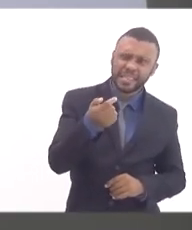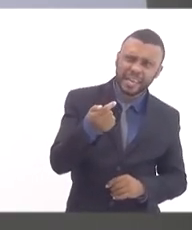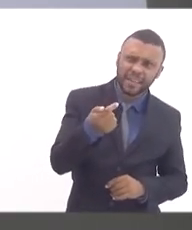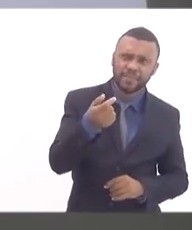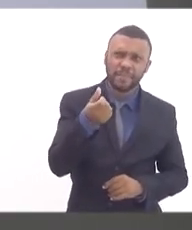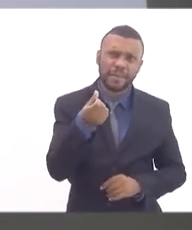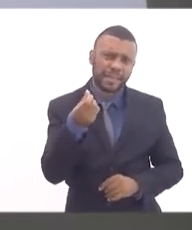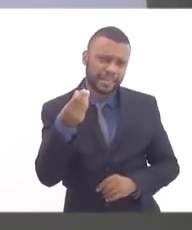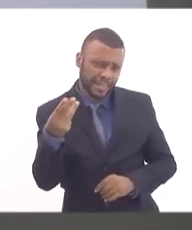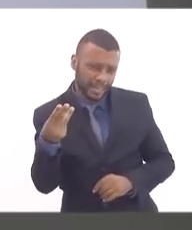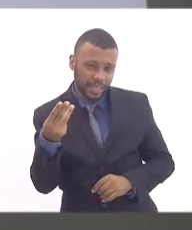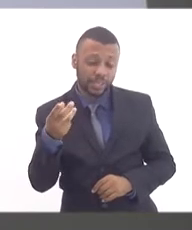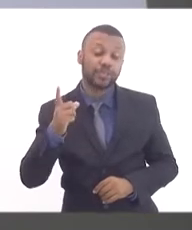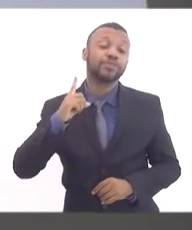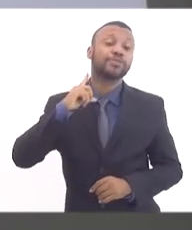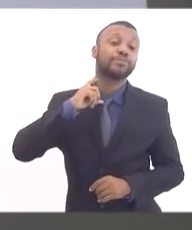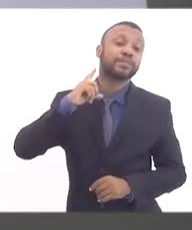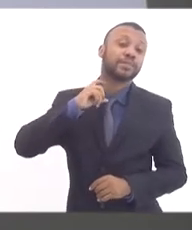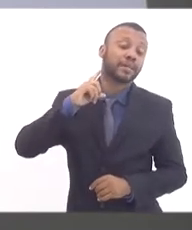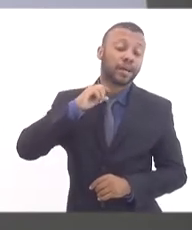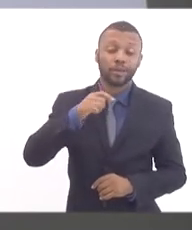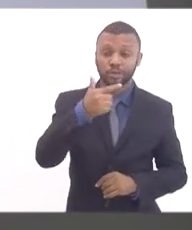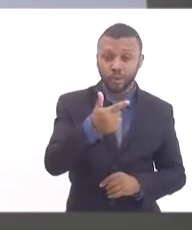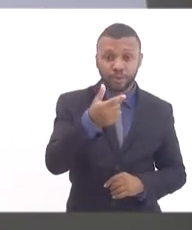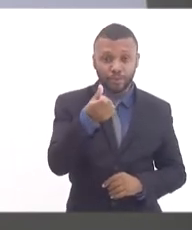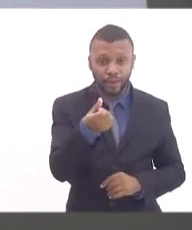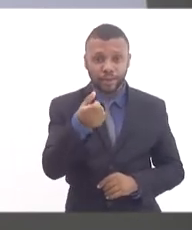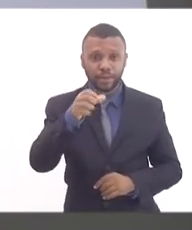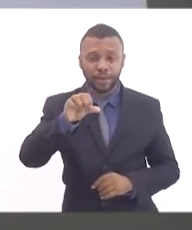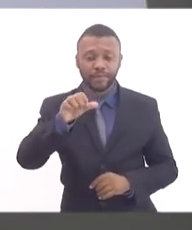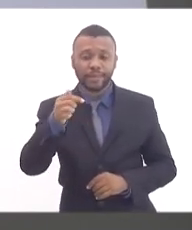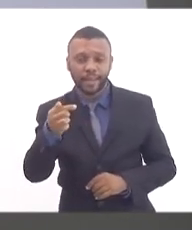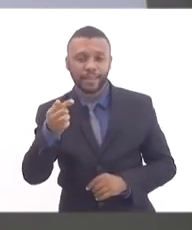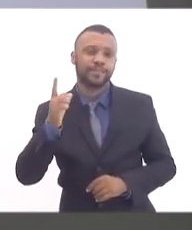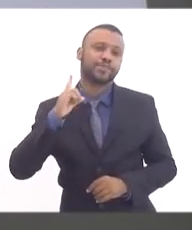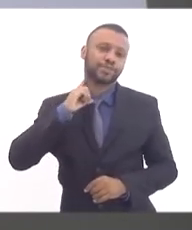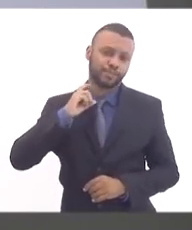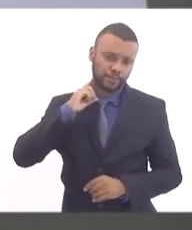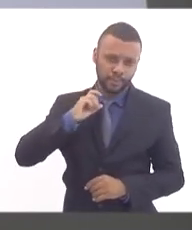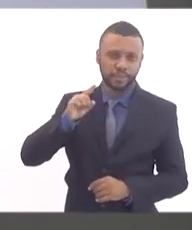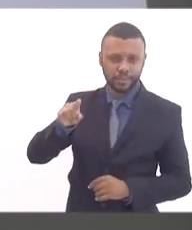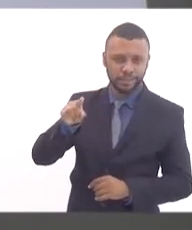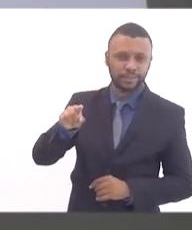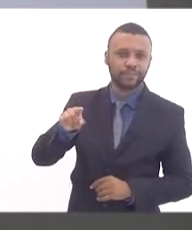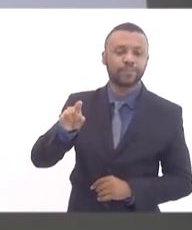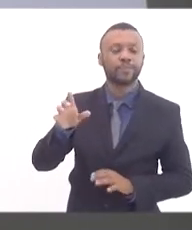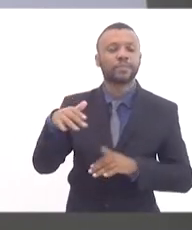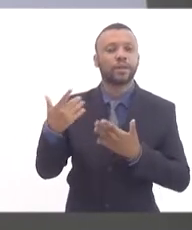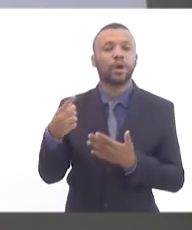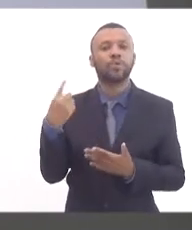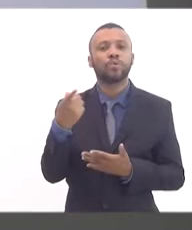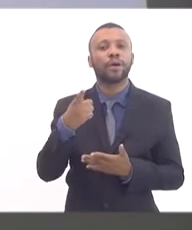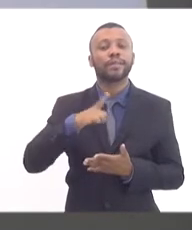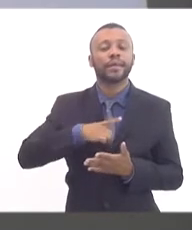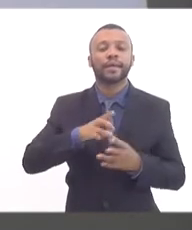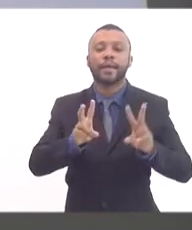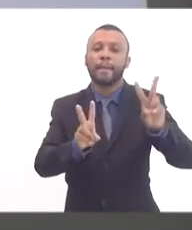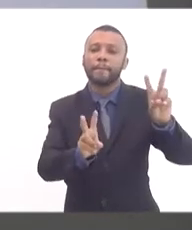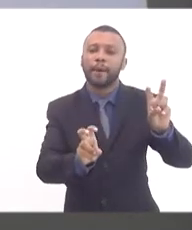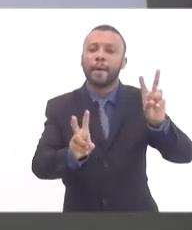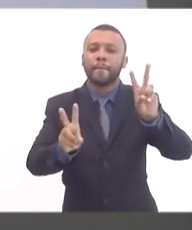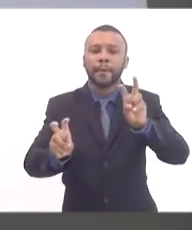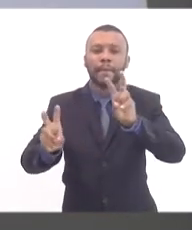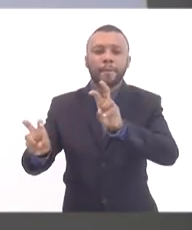63 né é a2697 lá de Minas Gerais e a gente então tem esse situações